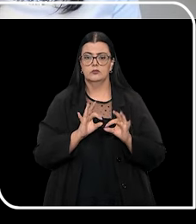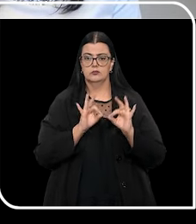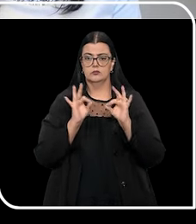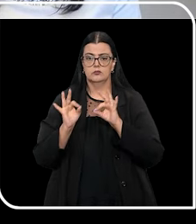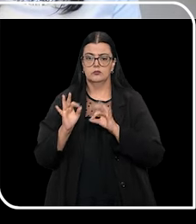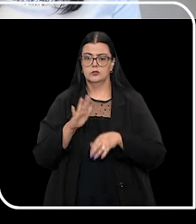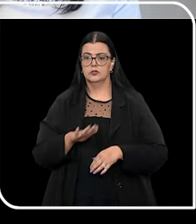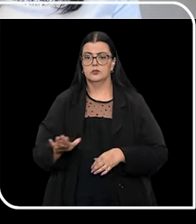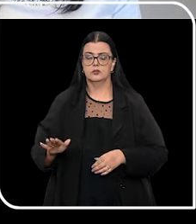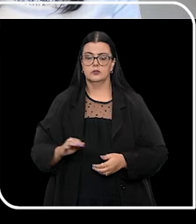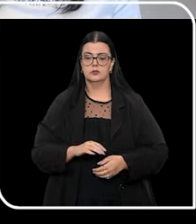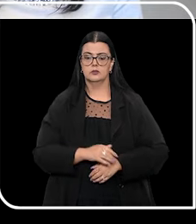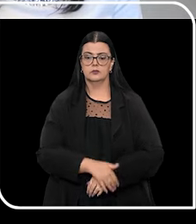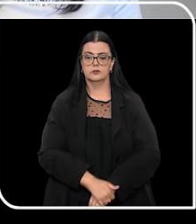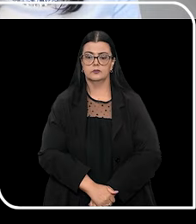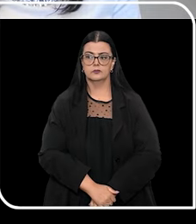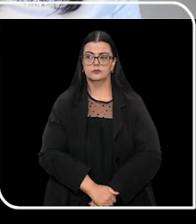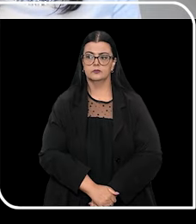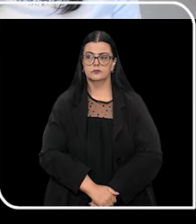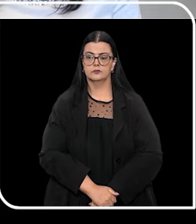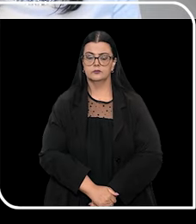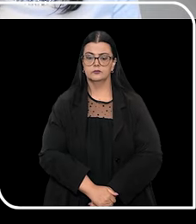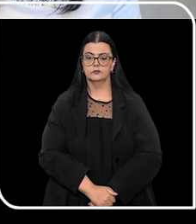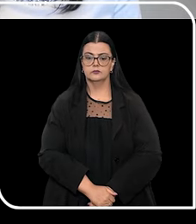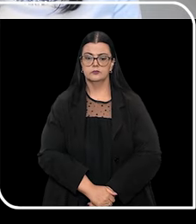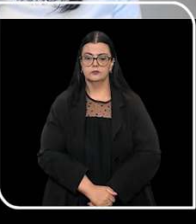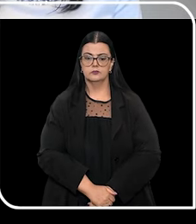enxergar o mundo com os olhos de uma criança